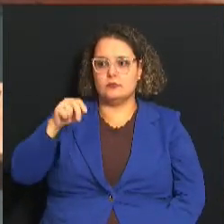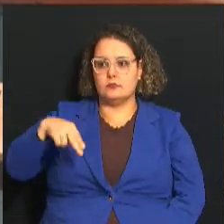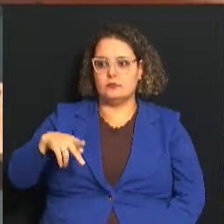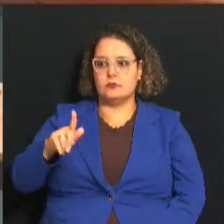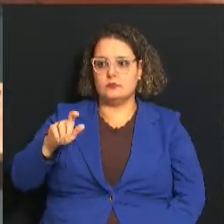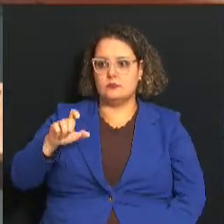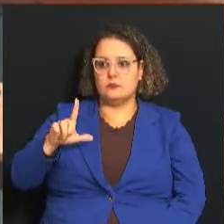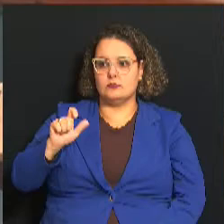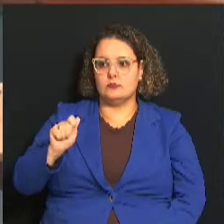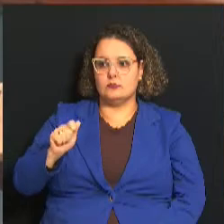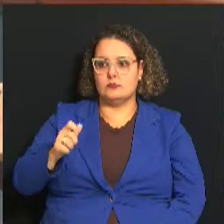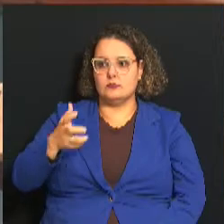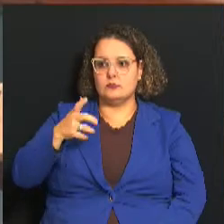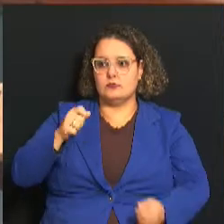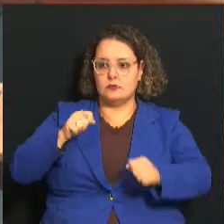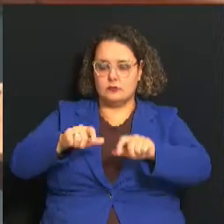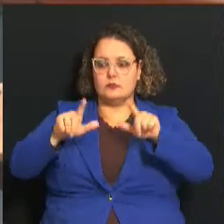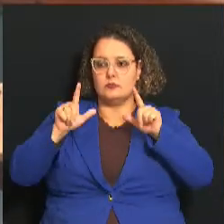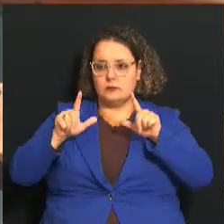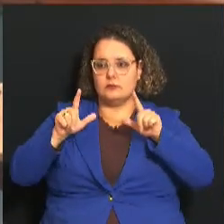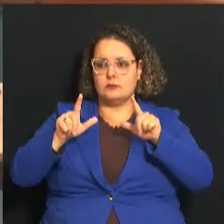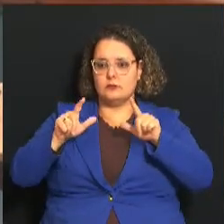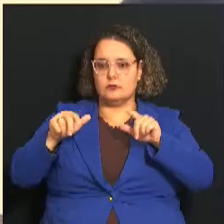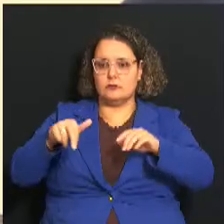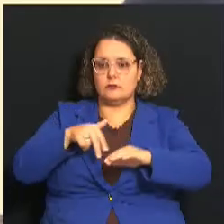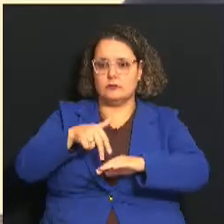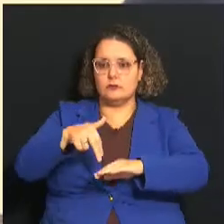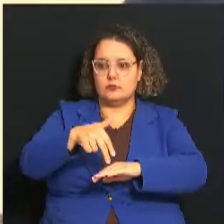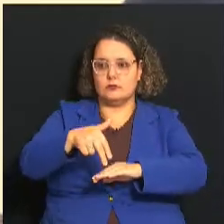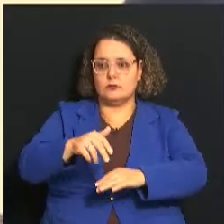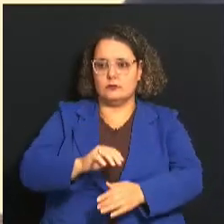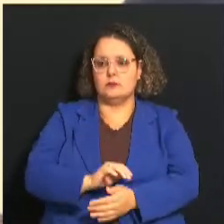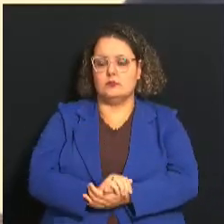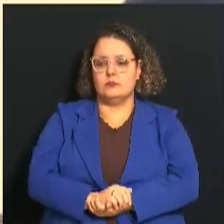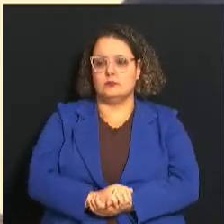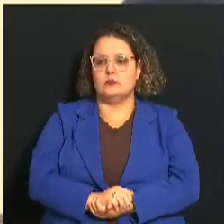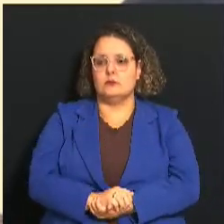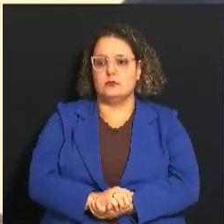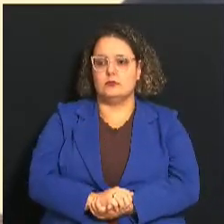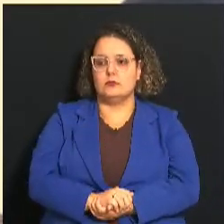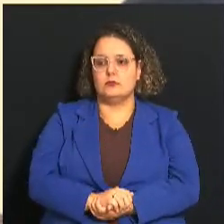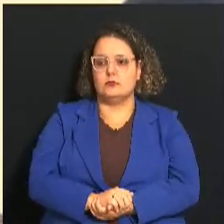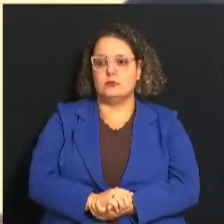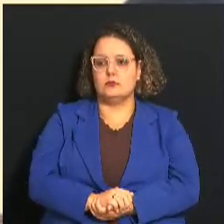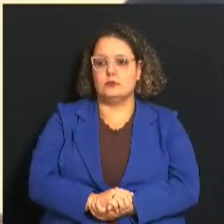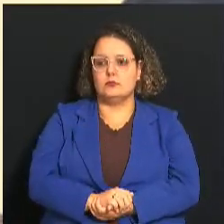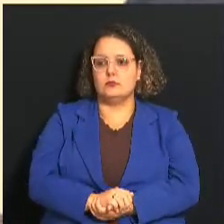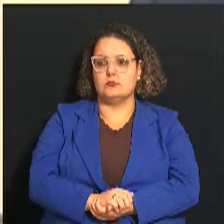fazer um destaque. Enquanto ela se dirige, Paulo, eu acho que...